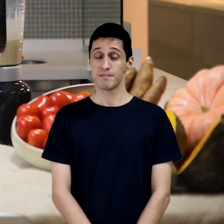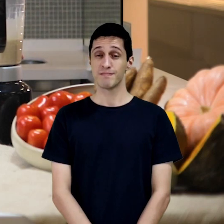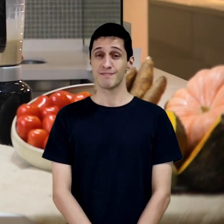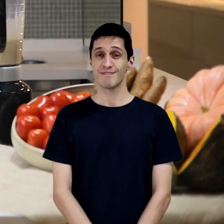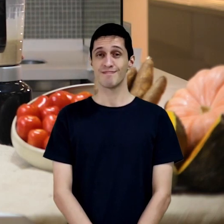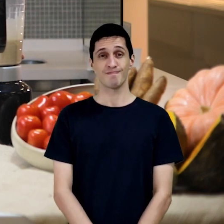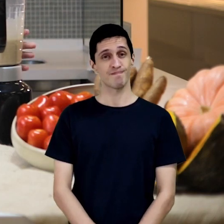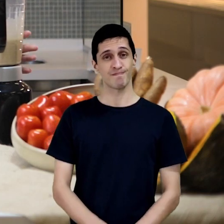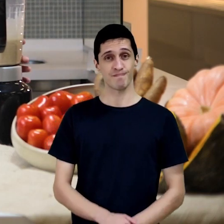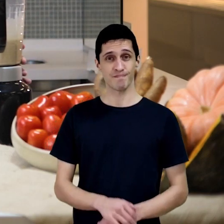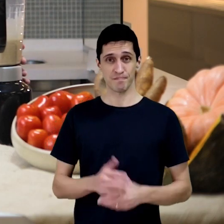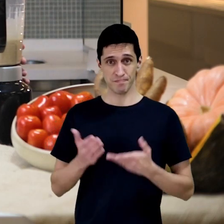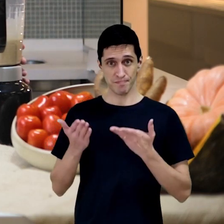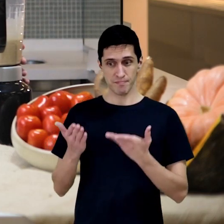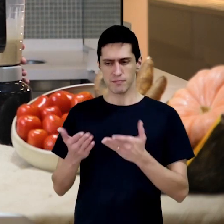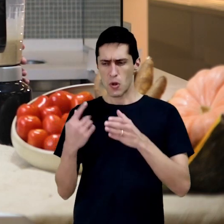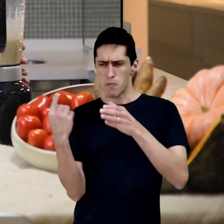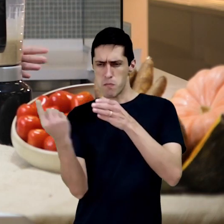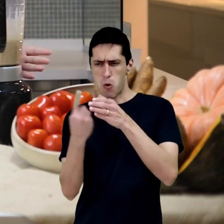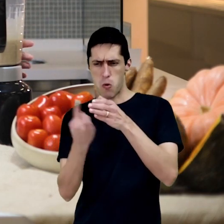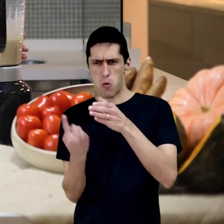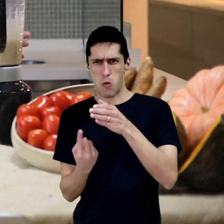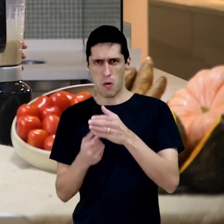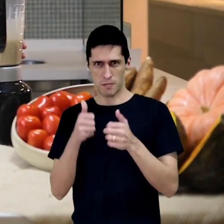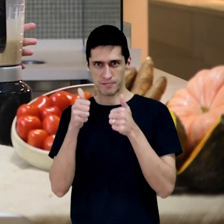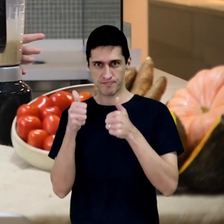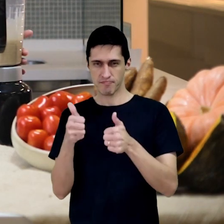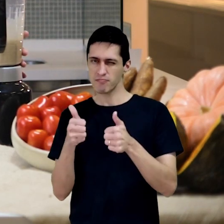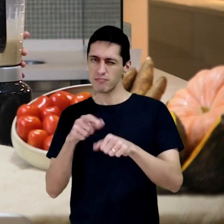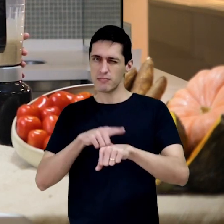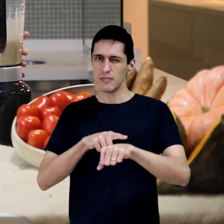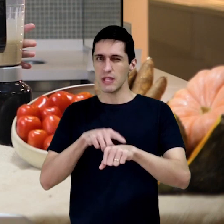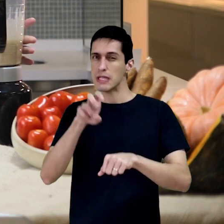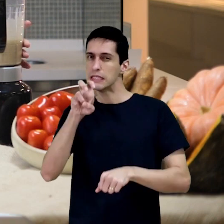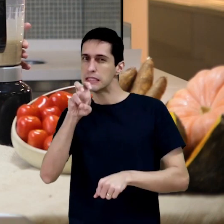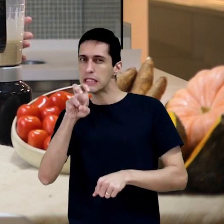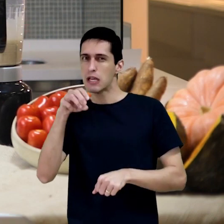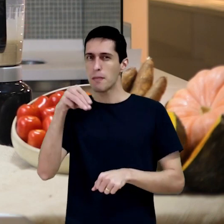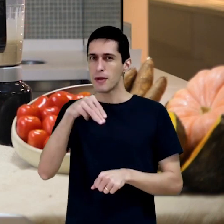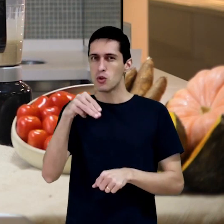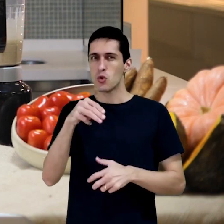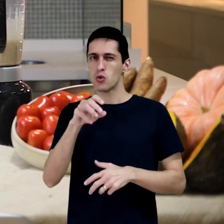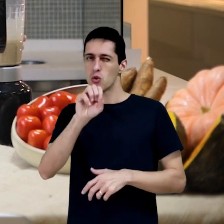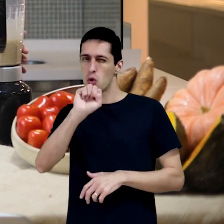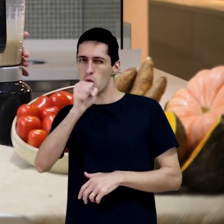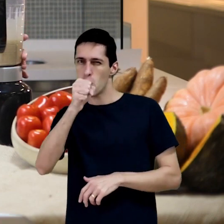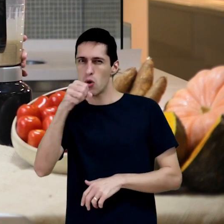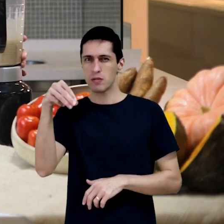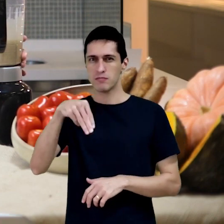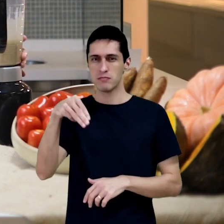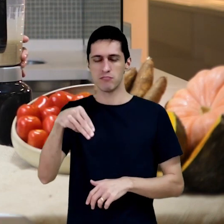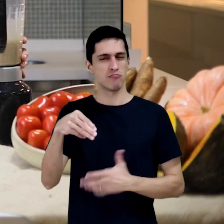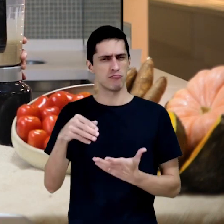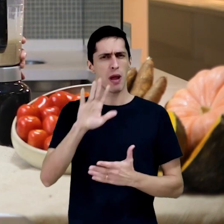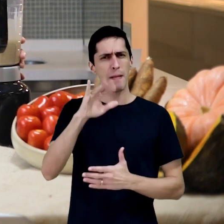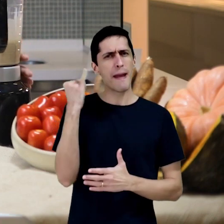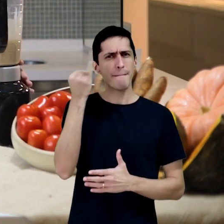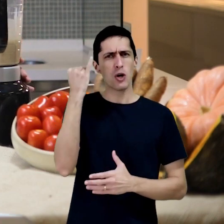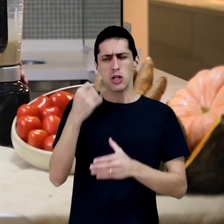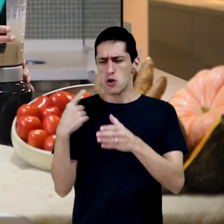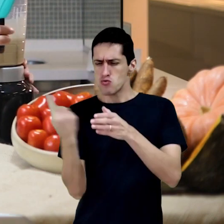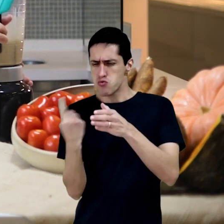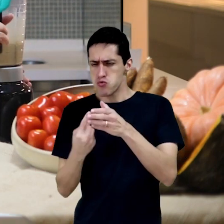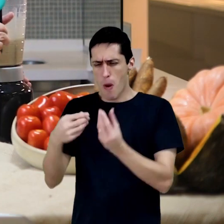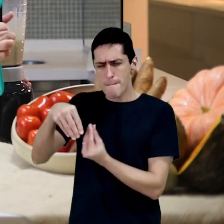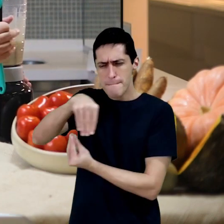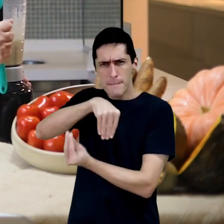Bom, aqui bateu bem, em média aí de 5 a 8 minutos. Importante é que misture bem os ingredientes.